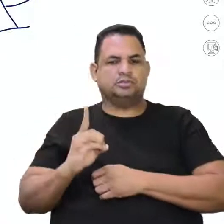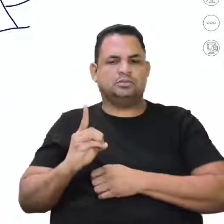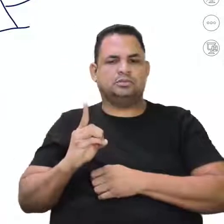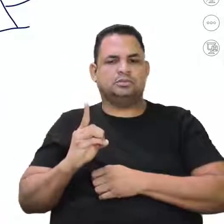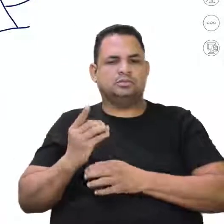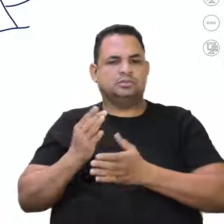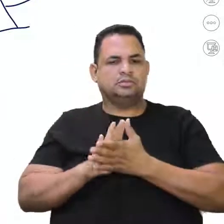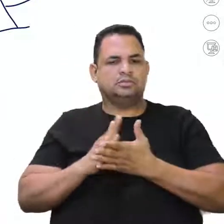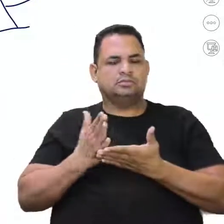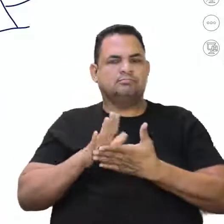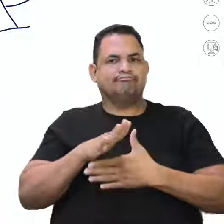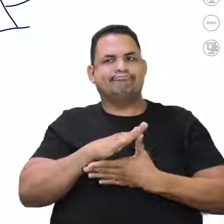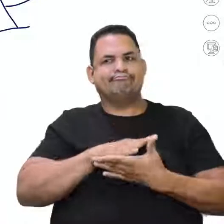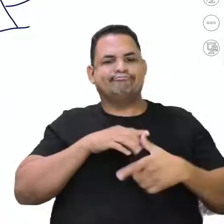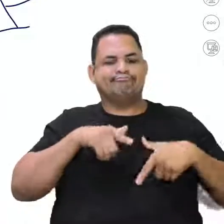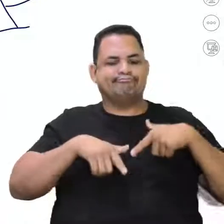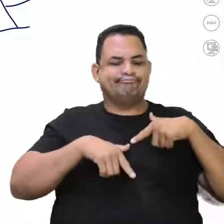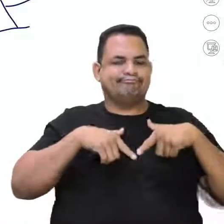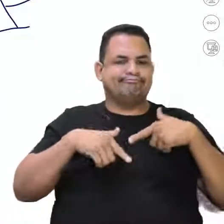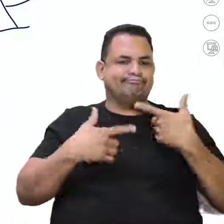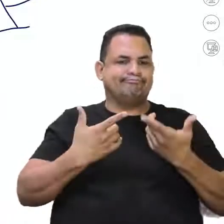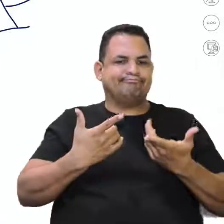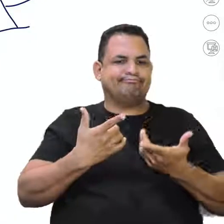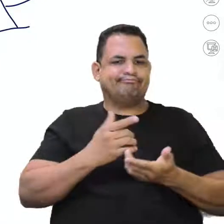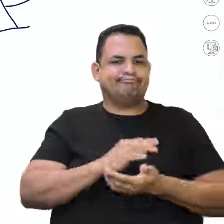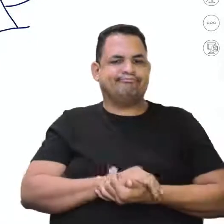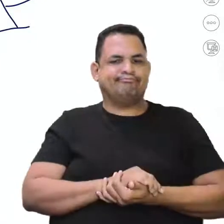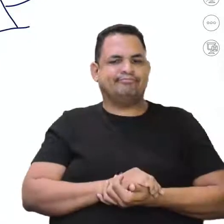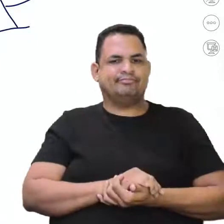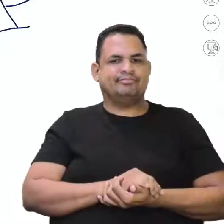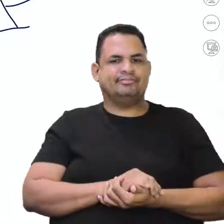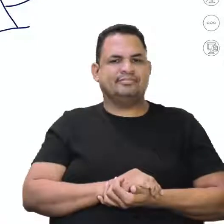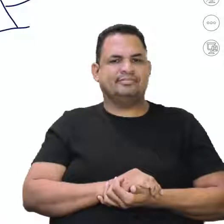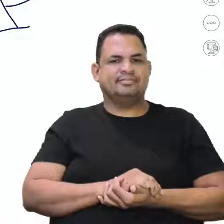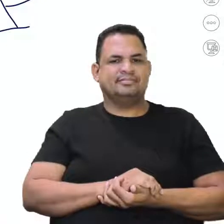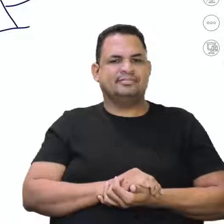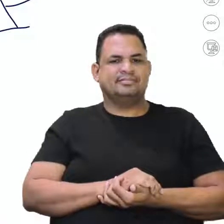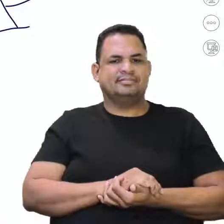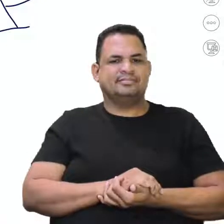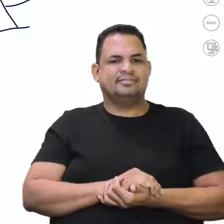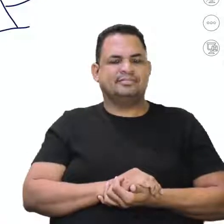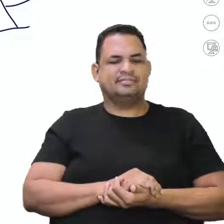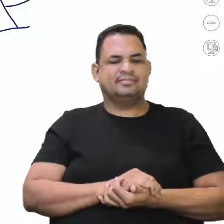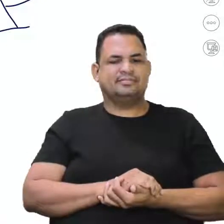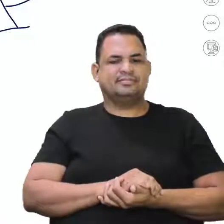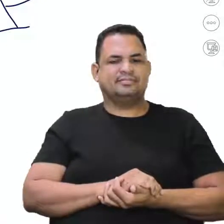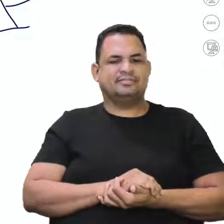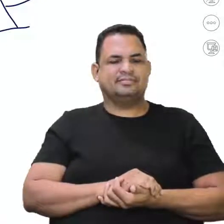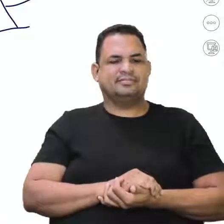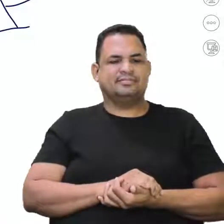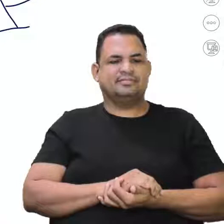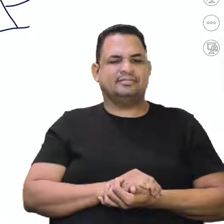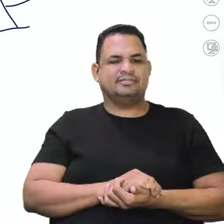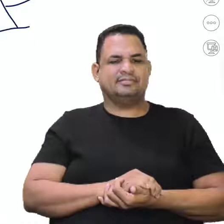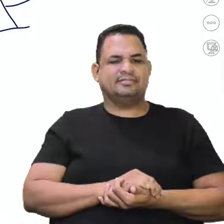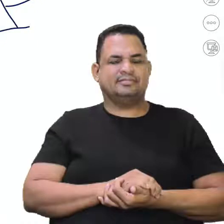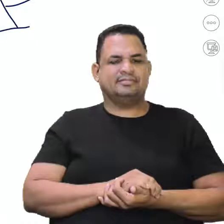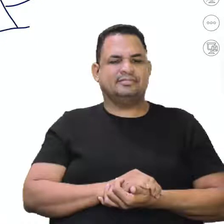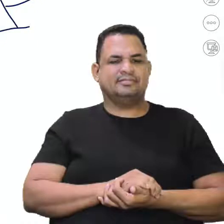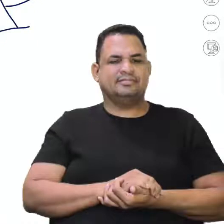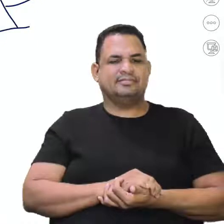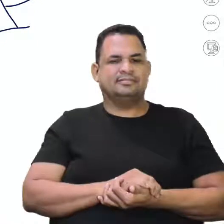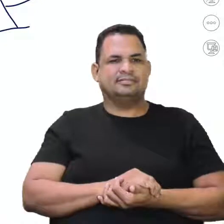fica muito ocupada, certo? Então aqui ele diz que a right side is the bit that seems to be